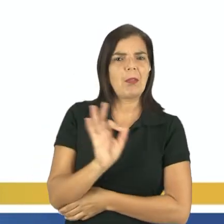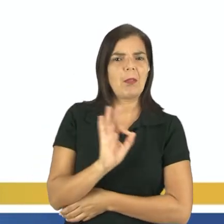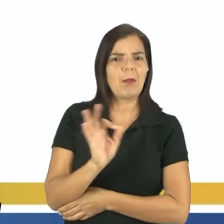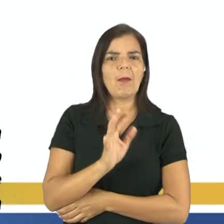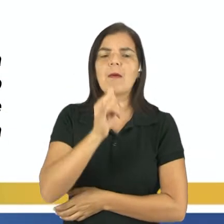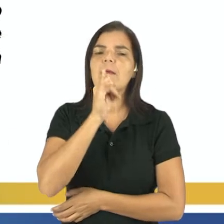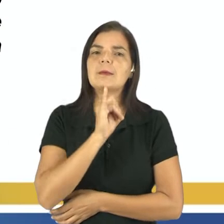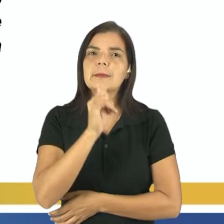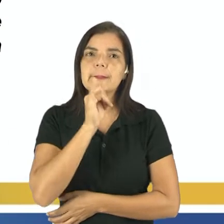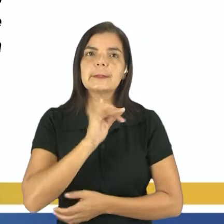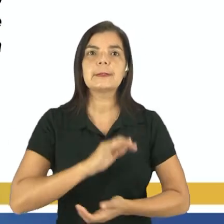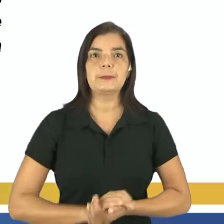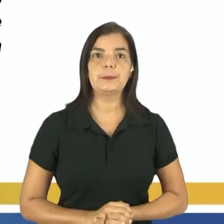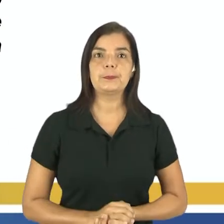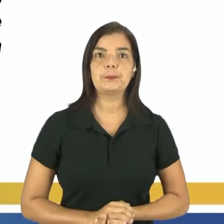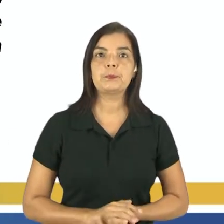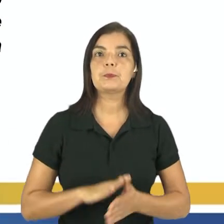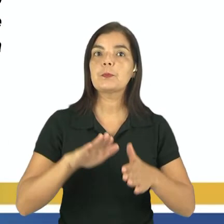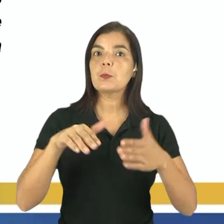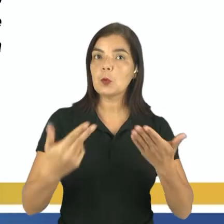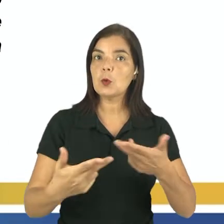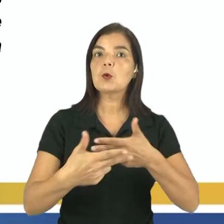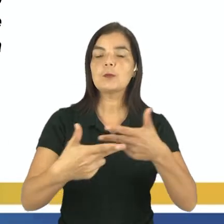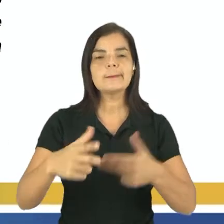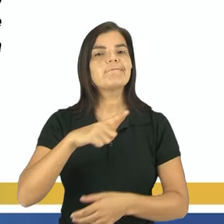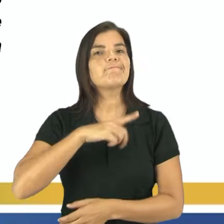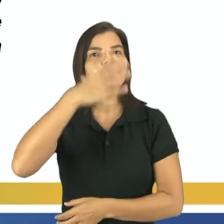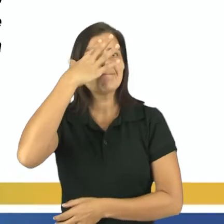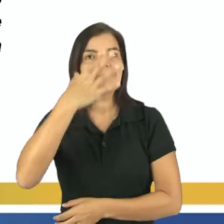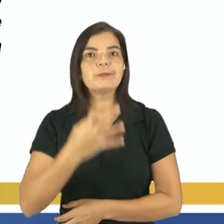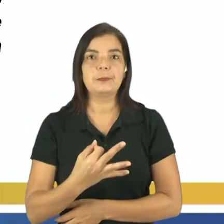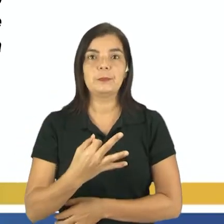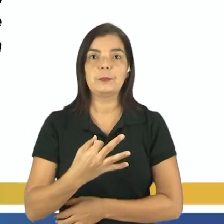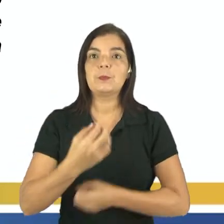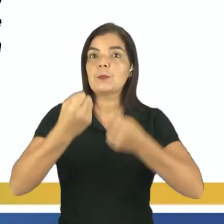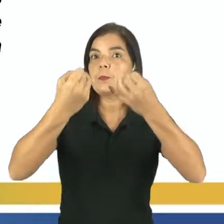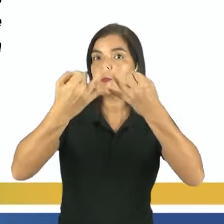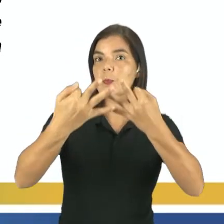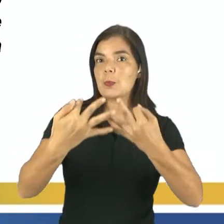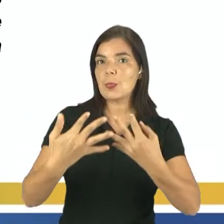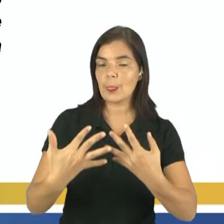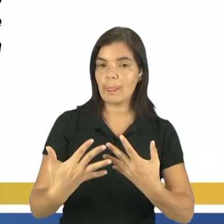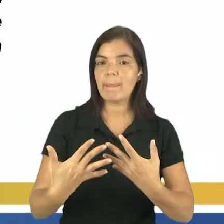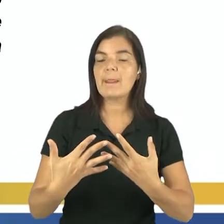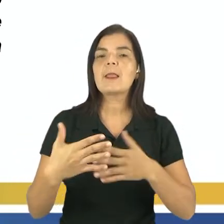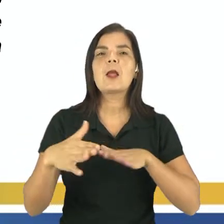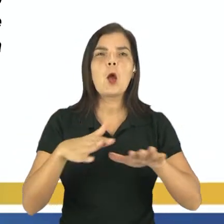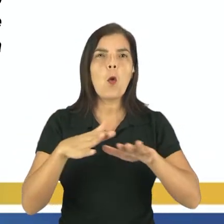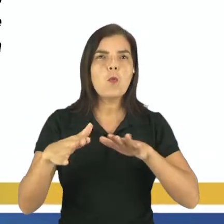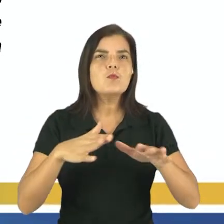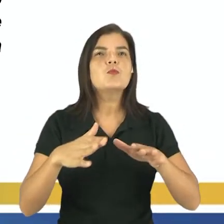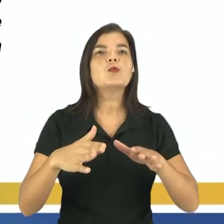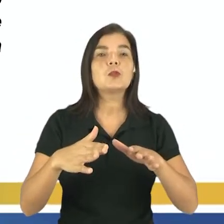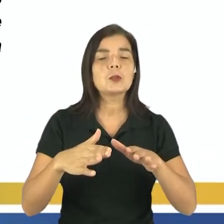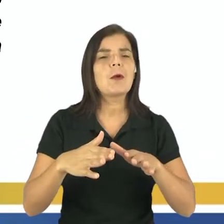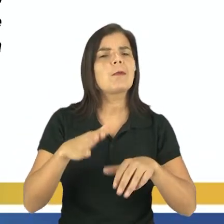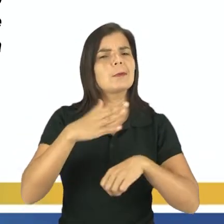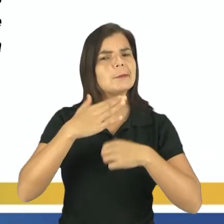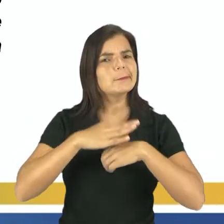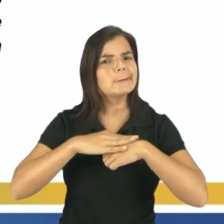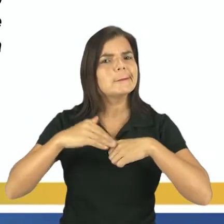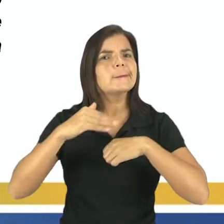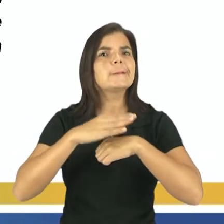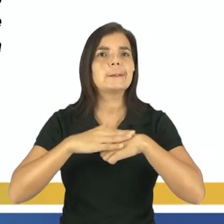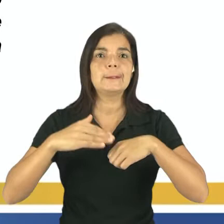vamos ao exemplo. O exemplo diz assim: de uma coisa tenho certeza. Essa narrativa mexerá com uma coisa